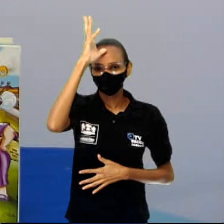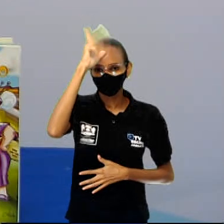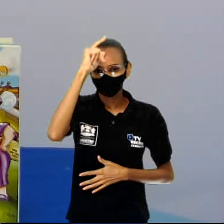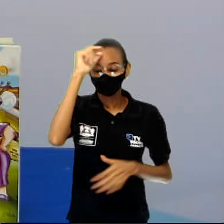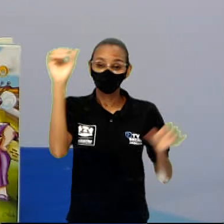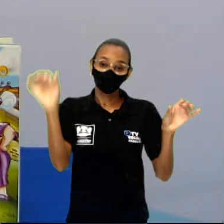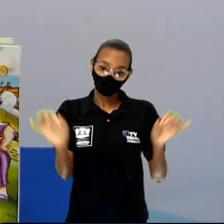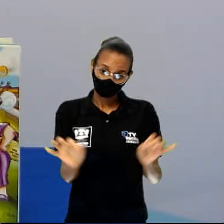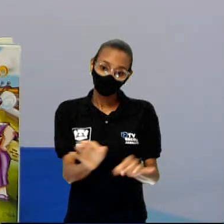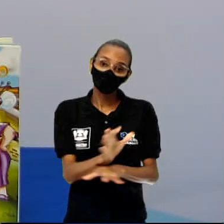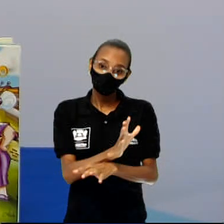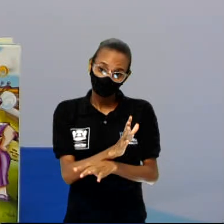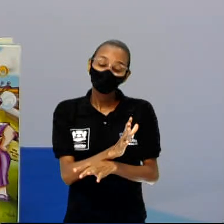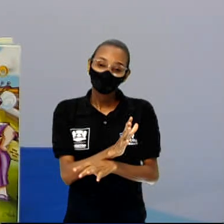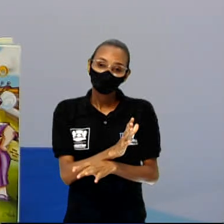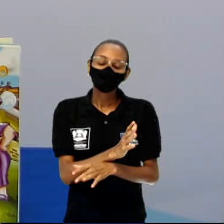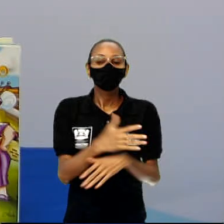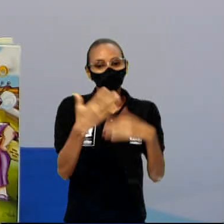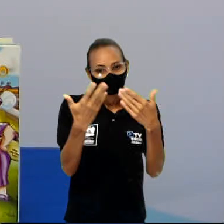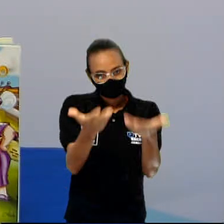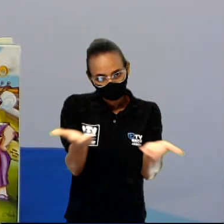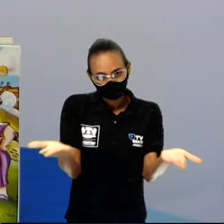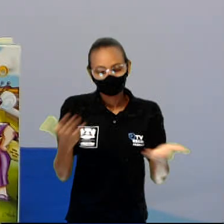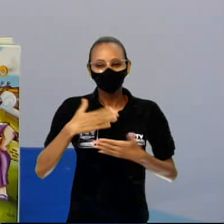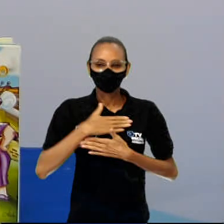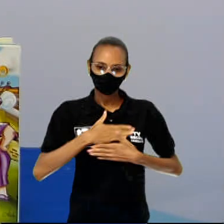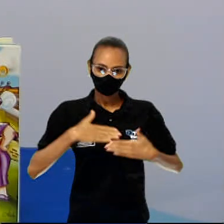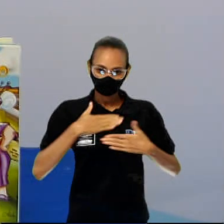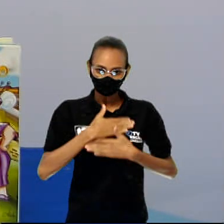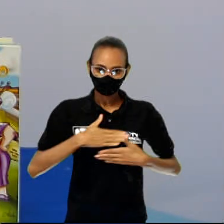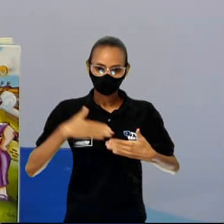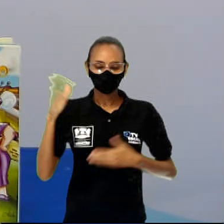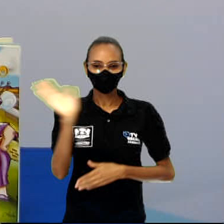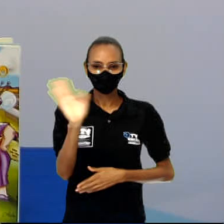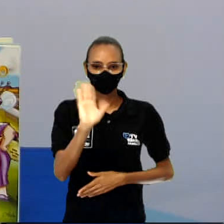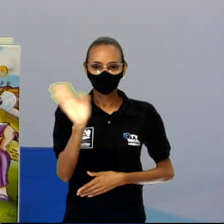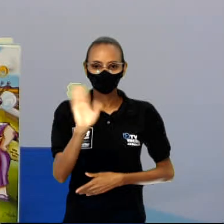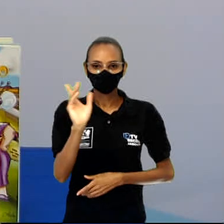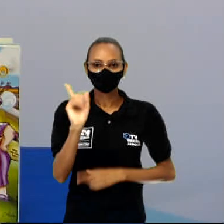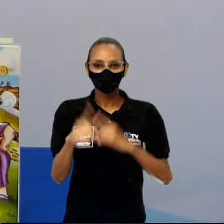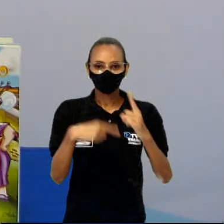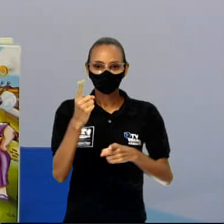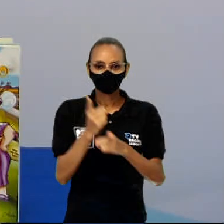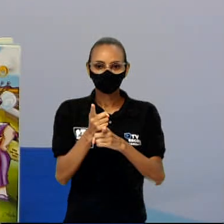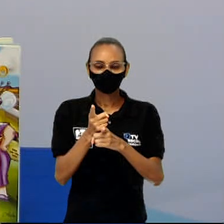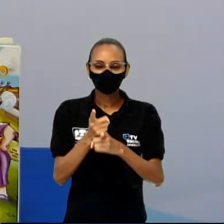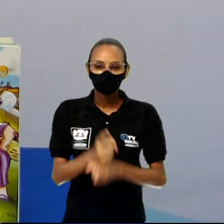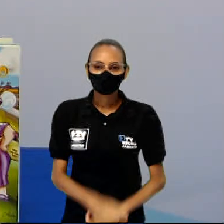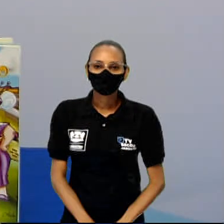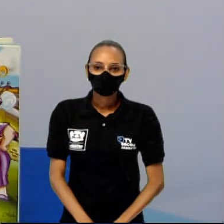ao fim. Eu espero que vocês tenham gostado. Até a próxima. Tchau, tchau.